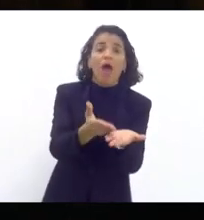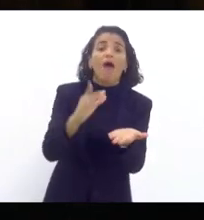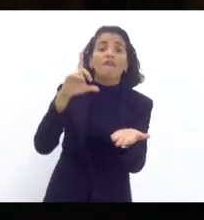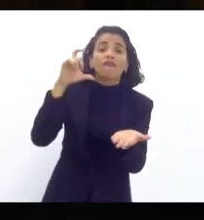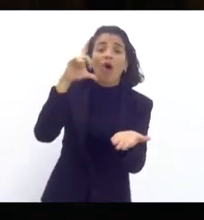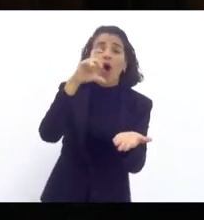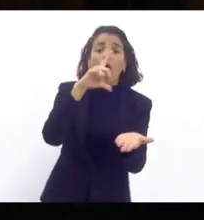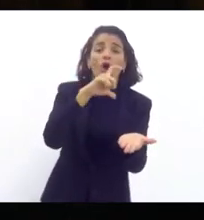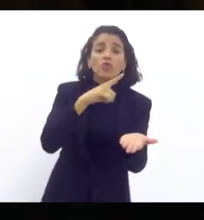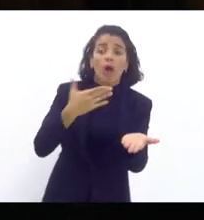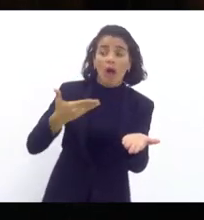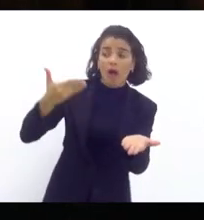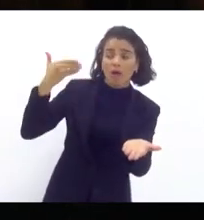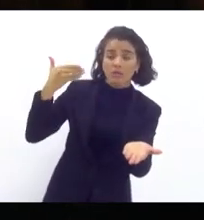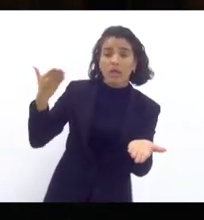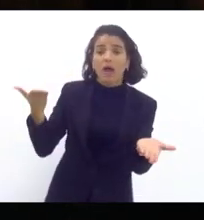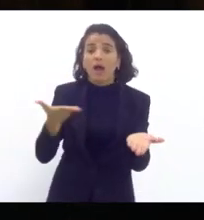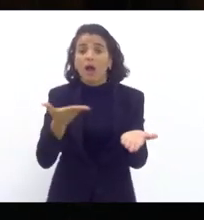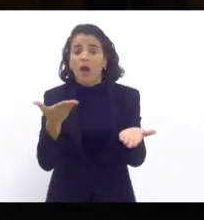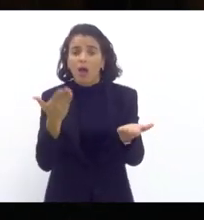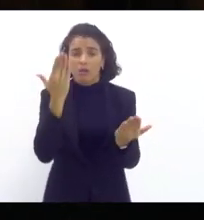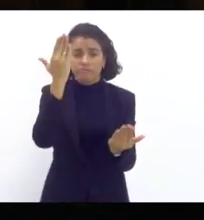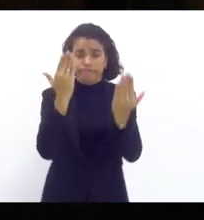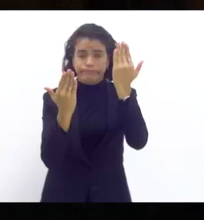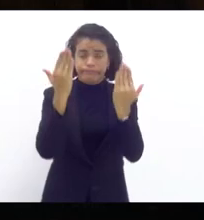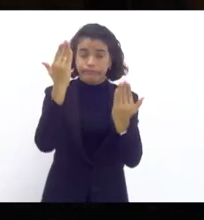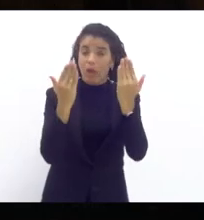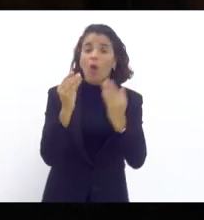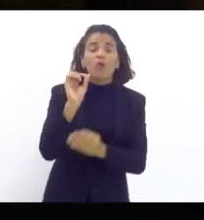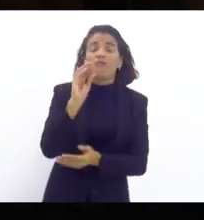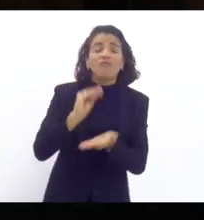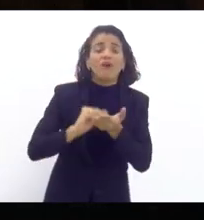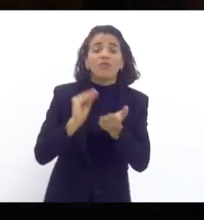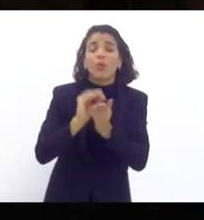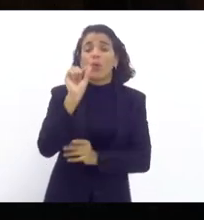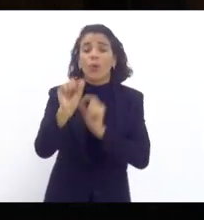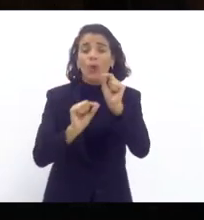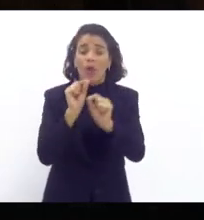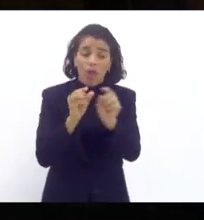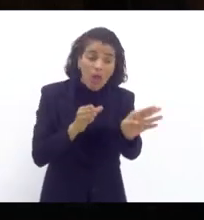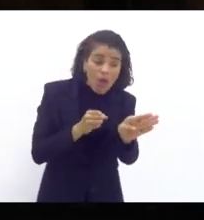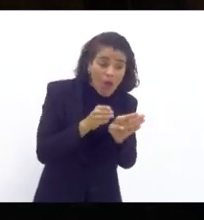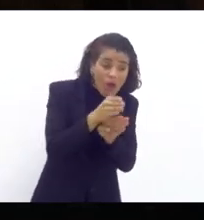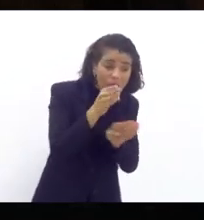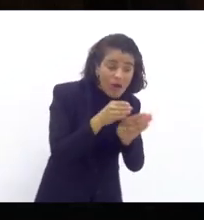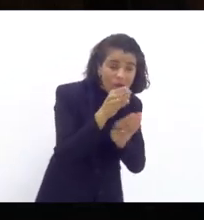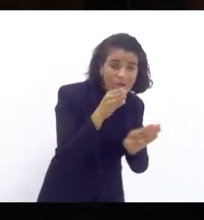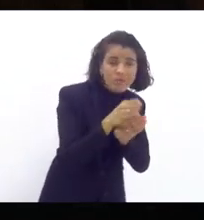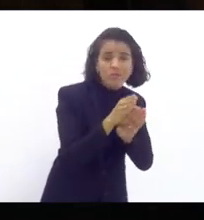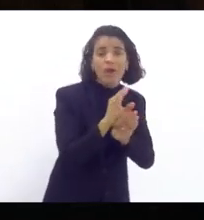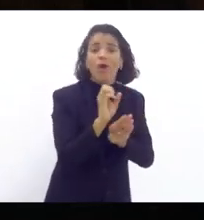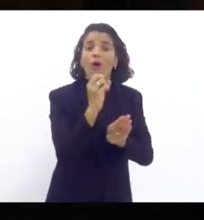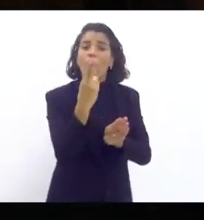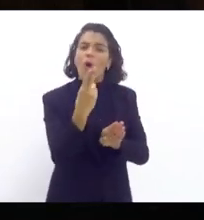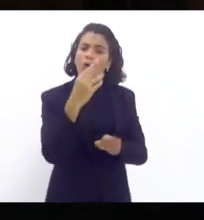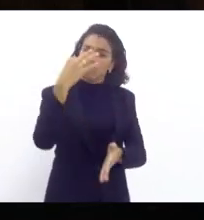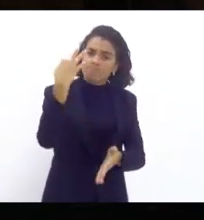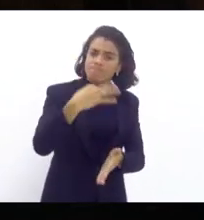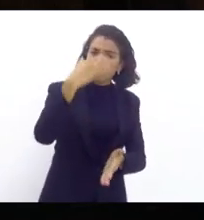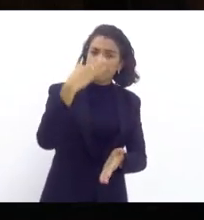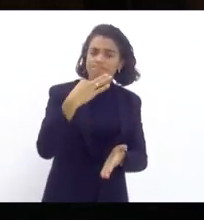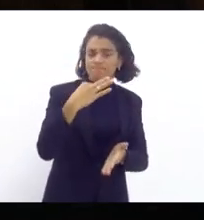o que era depois. Ali se tratava de orientação, ali se tratava de fazer uma